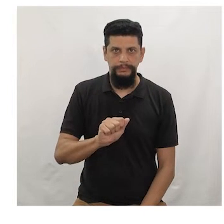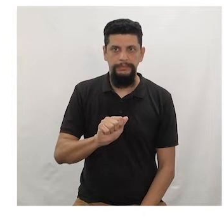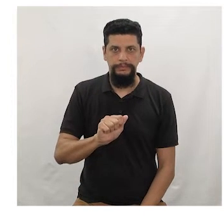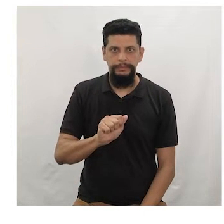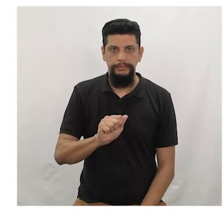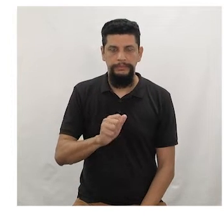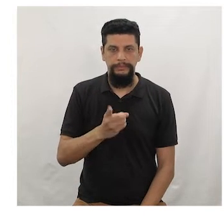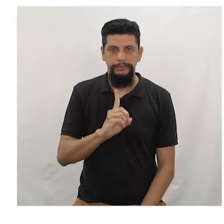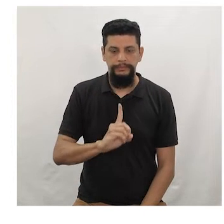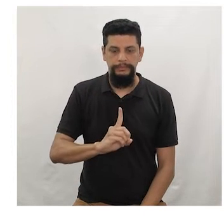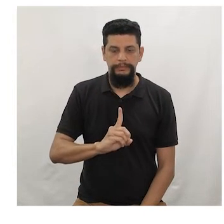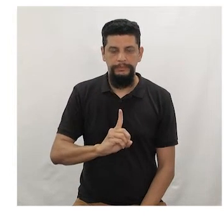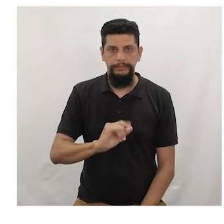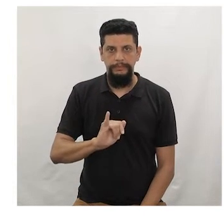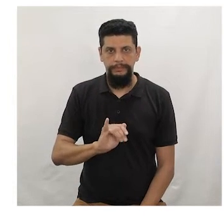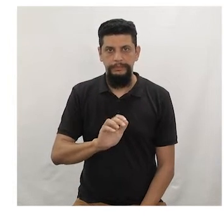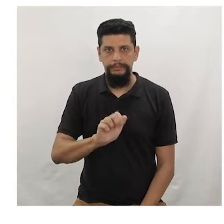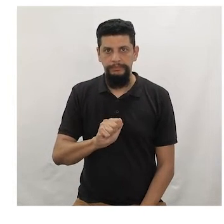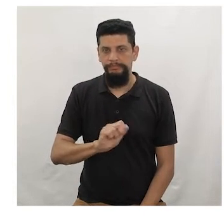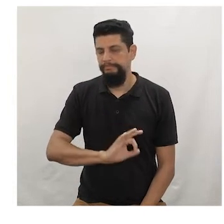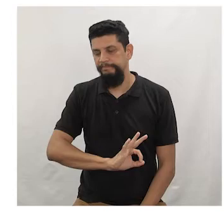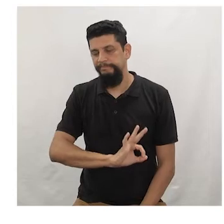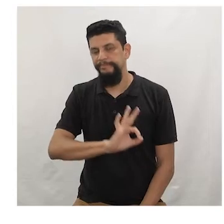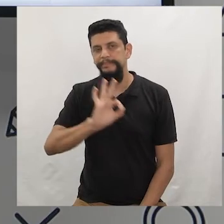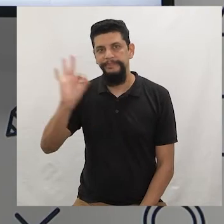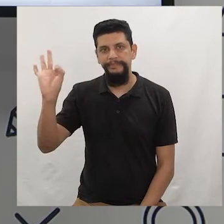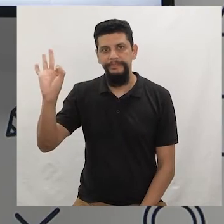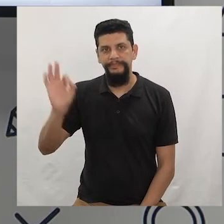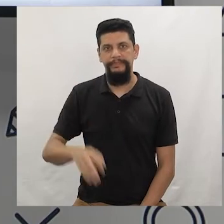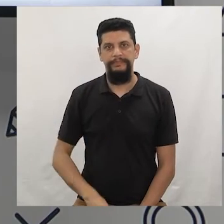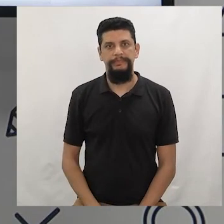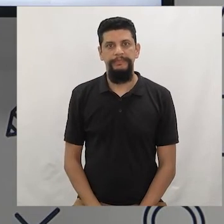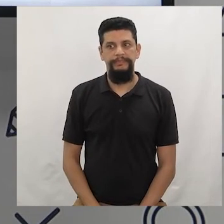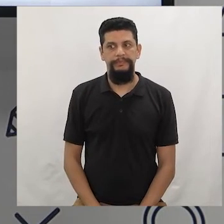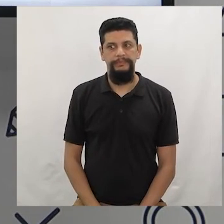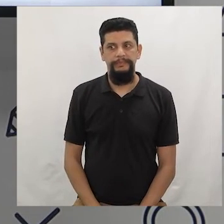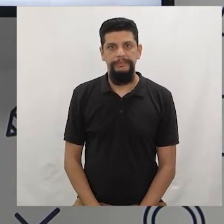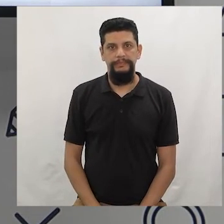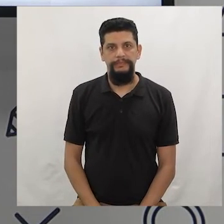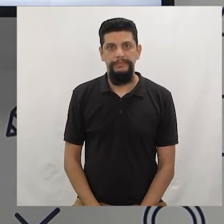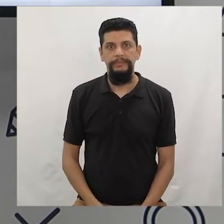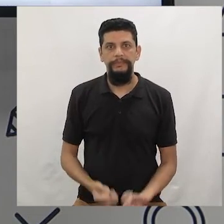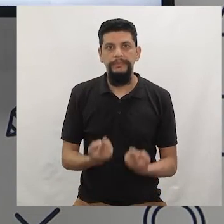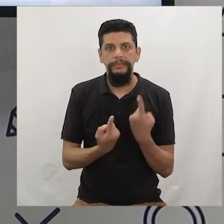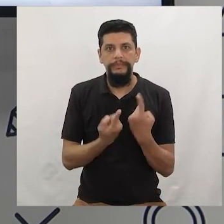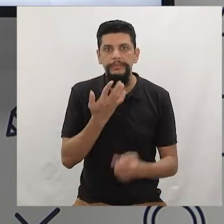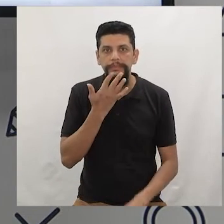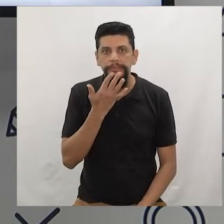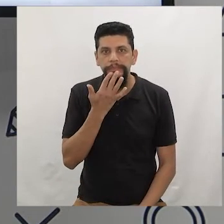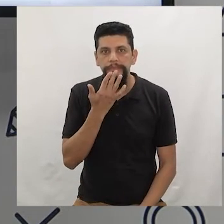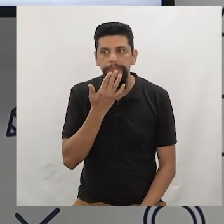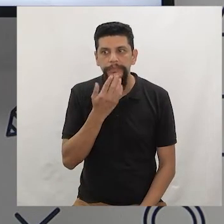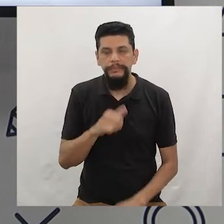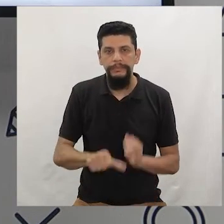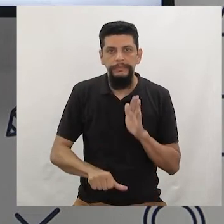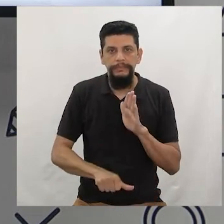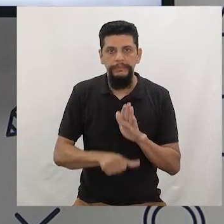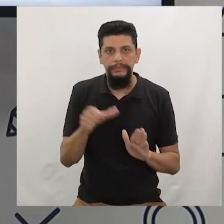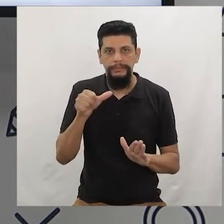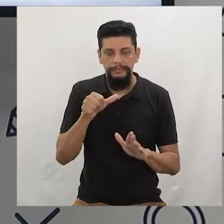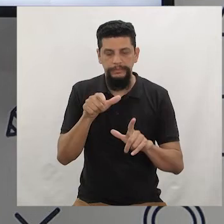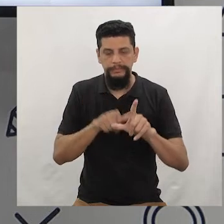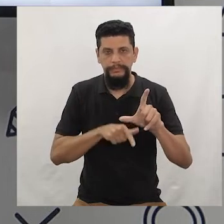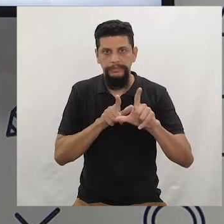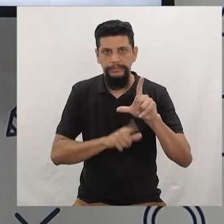a palavra DI. A. Muito bem. Que cor que está a